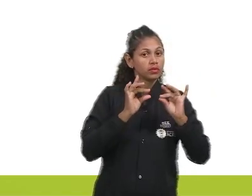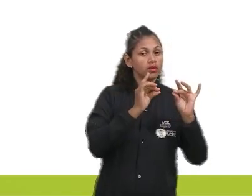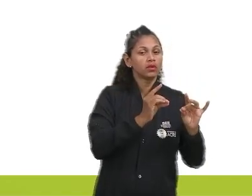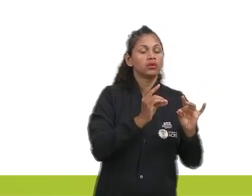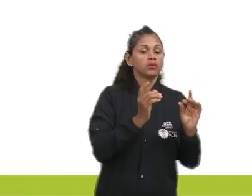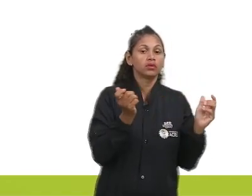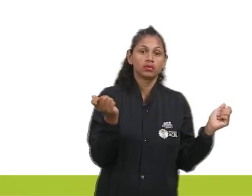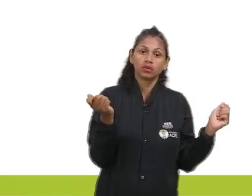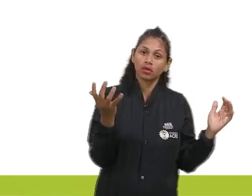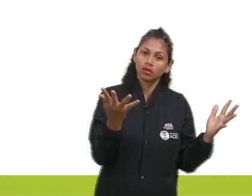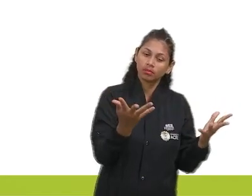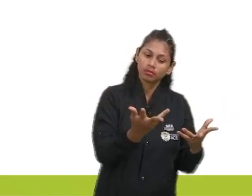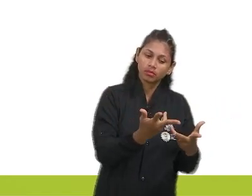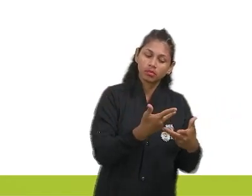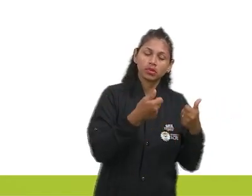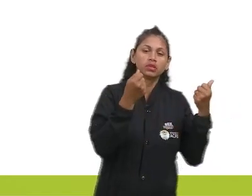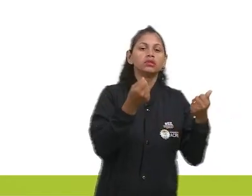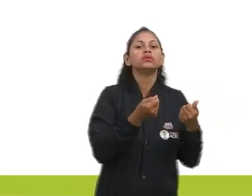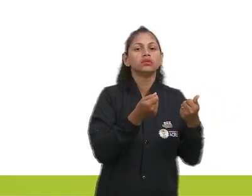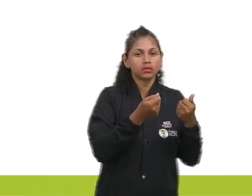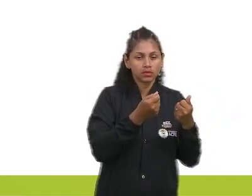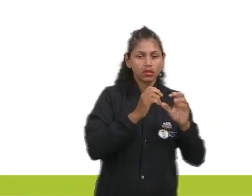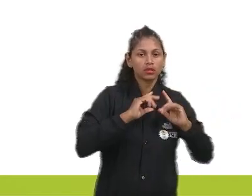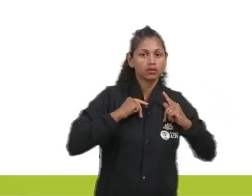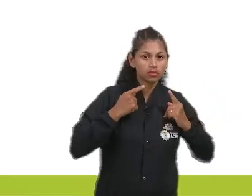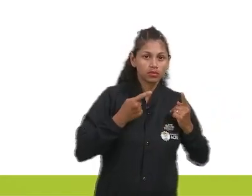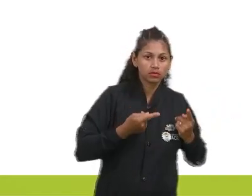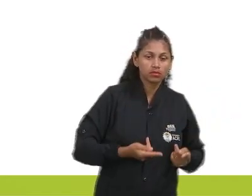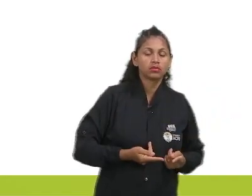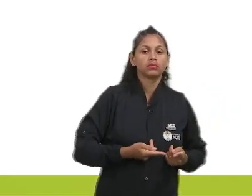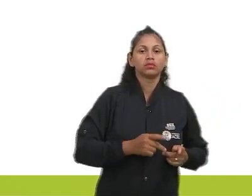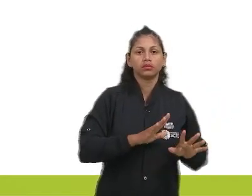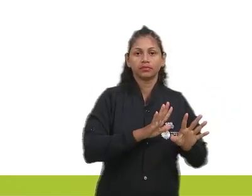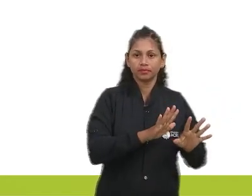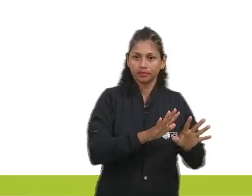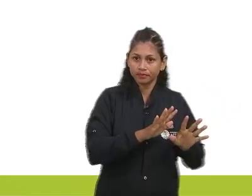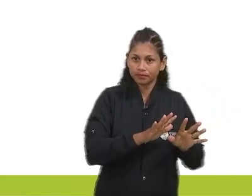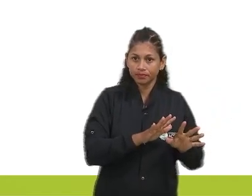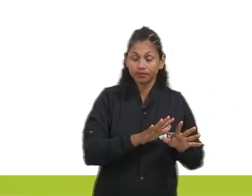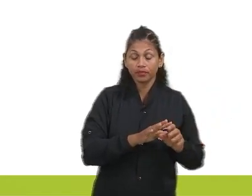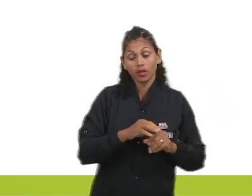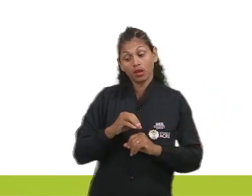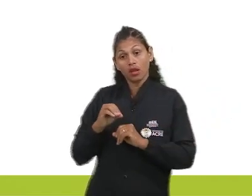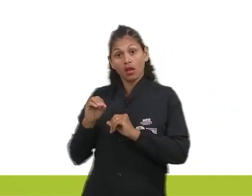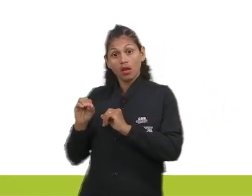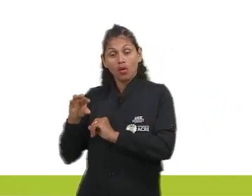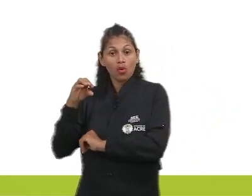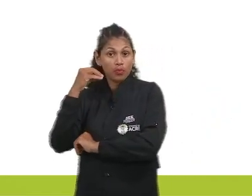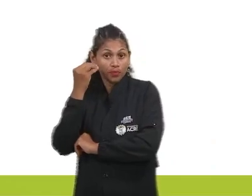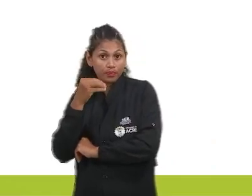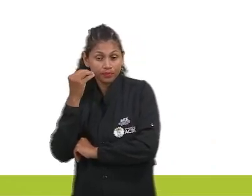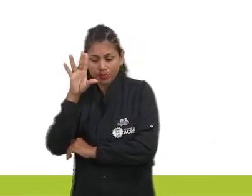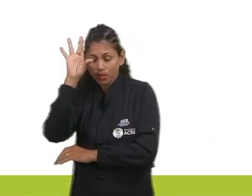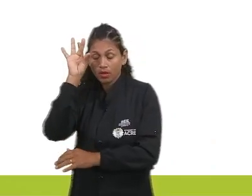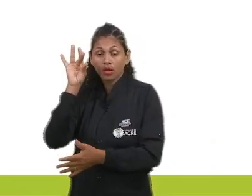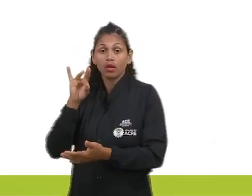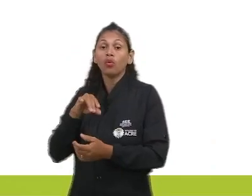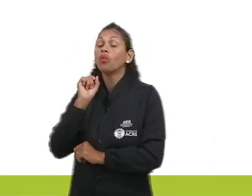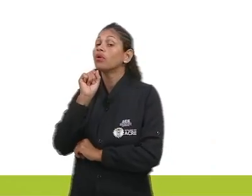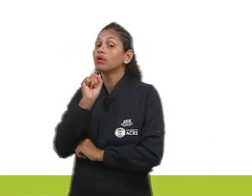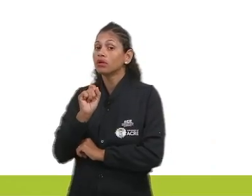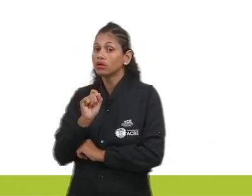dos seres humanos, então os racionalistas acreditam nisso, enquanto que o empirismo acreditava que